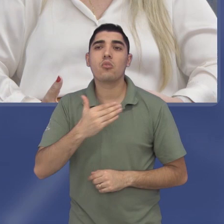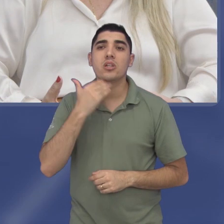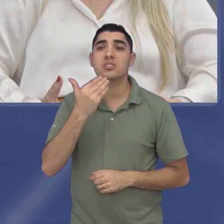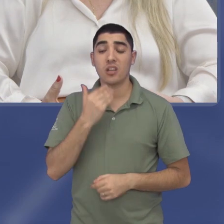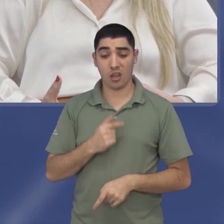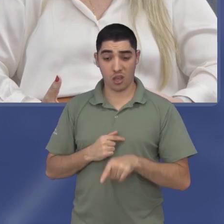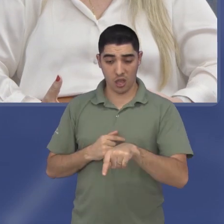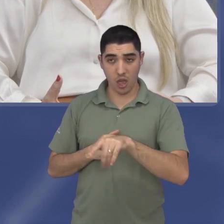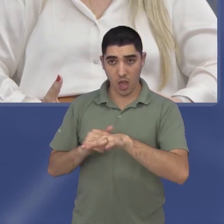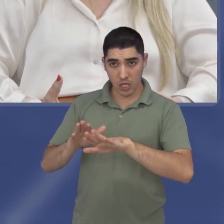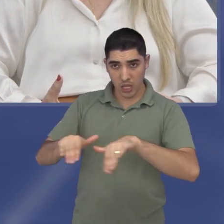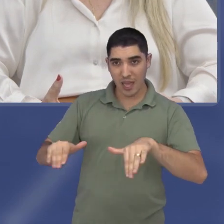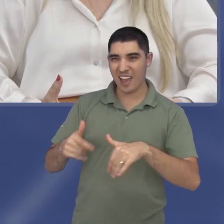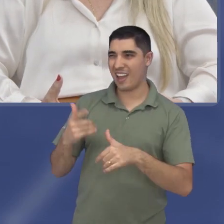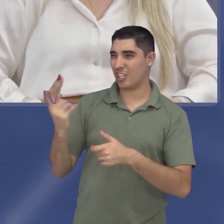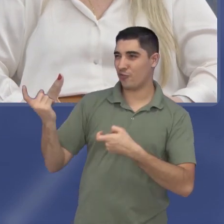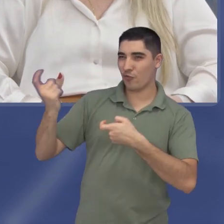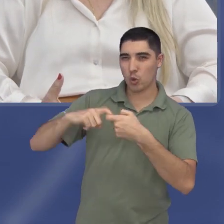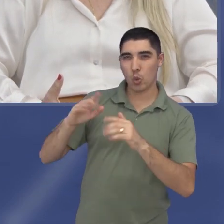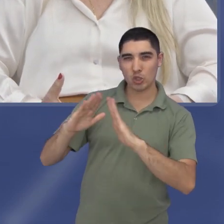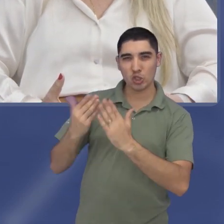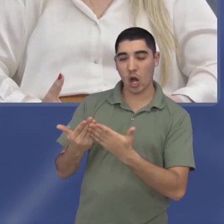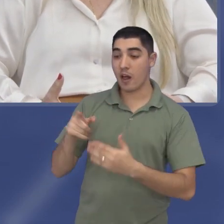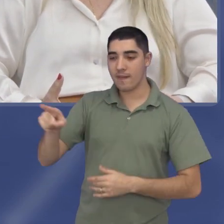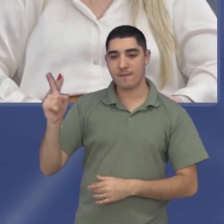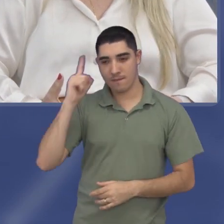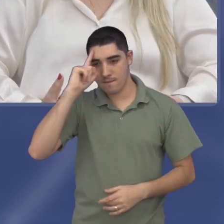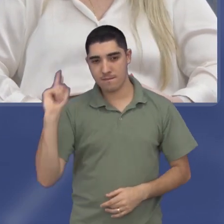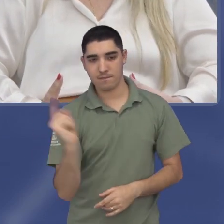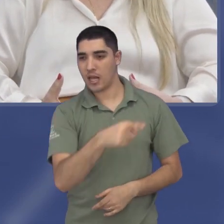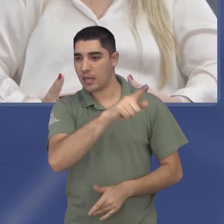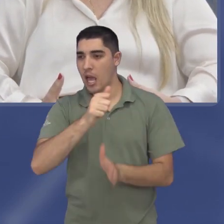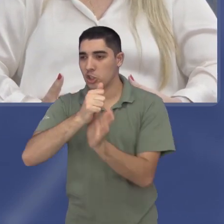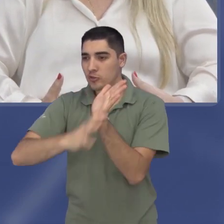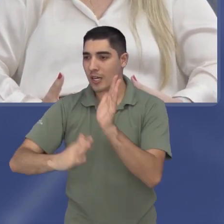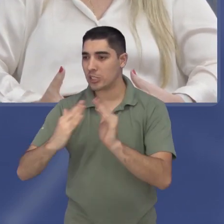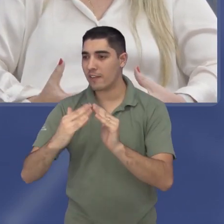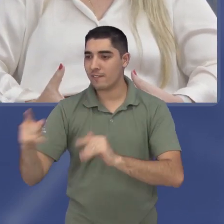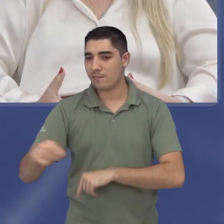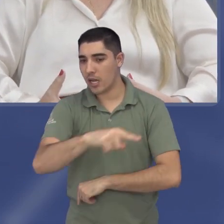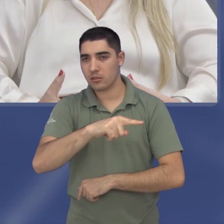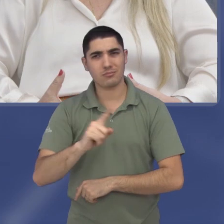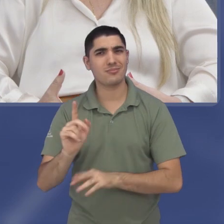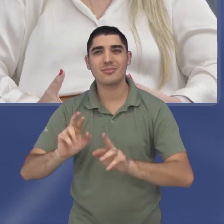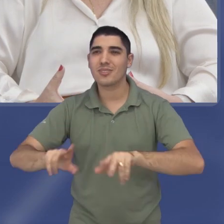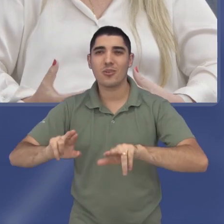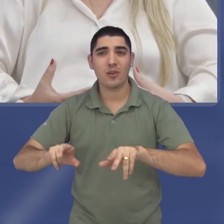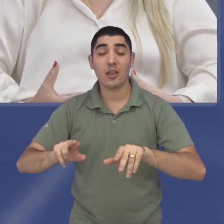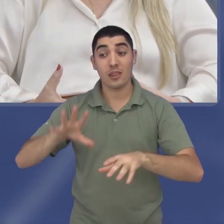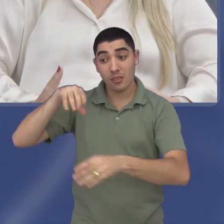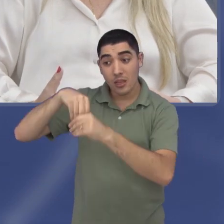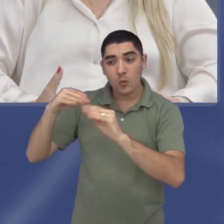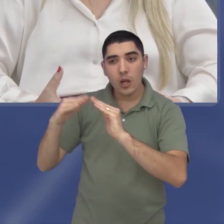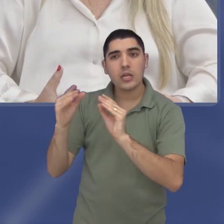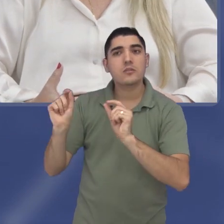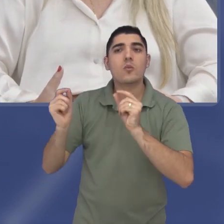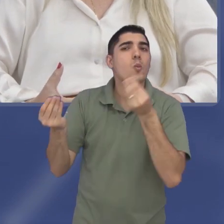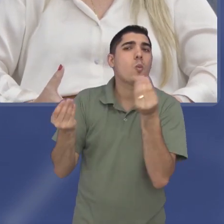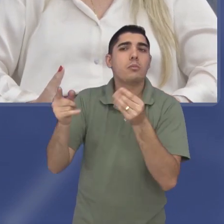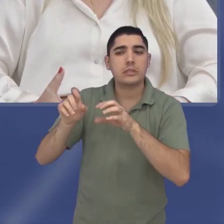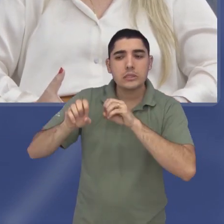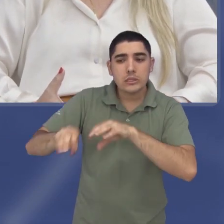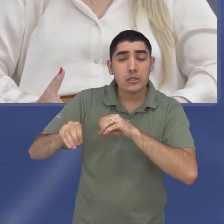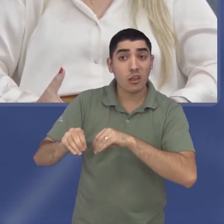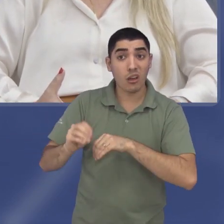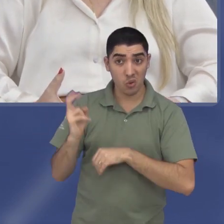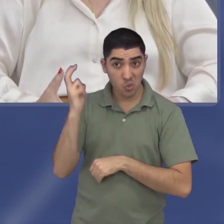que acabou de voltar da aula e falar, você vai fazer tarefa. O que nós estamos ensinando dentro da nossa casa? Uma cultura que ficar sem